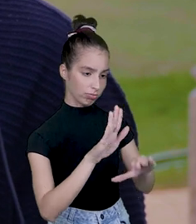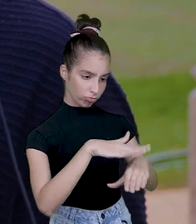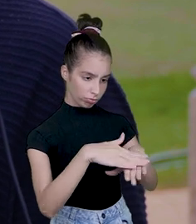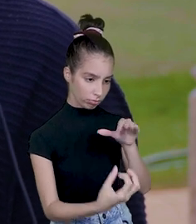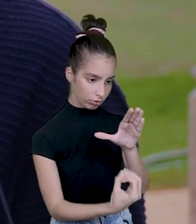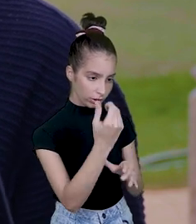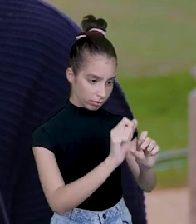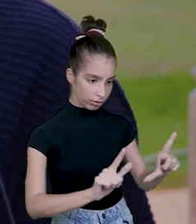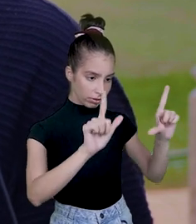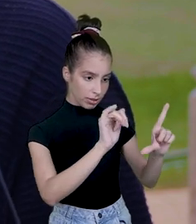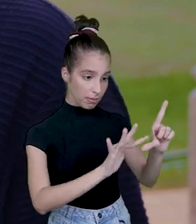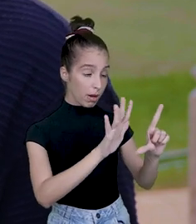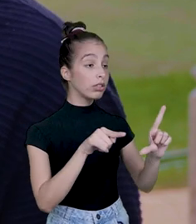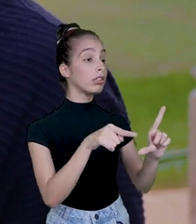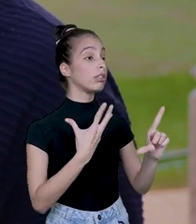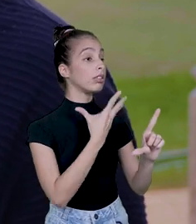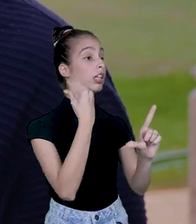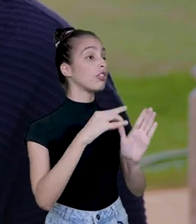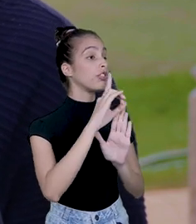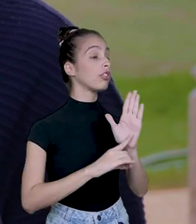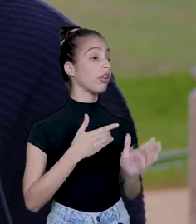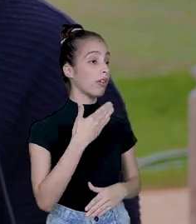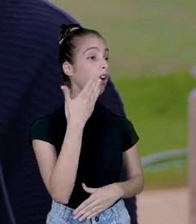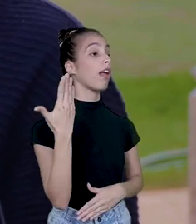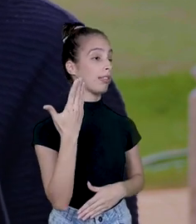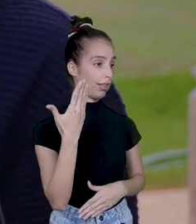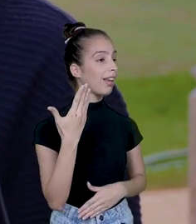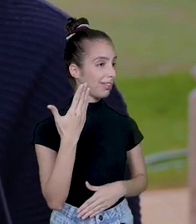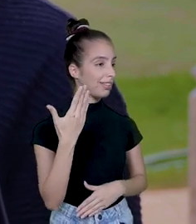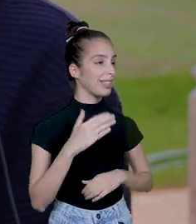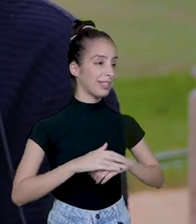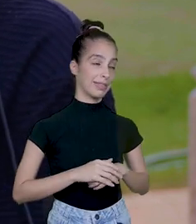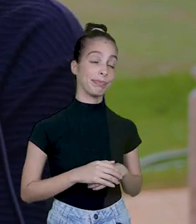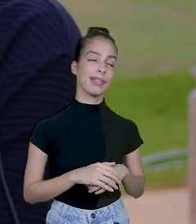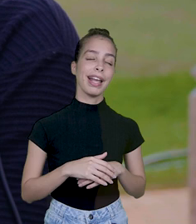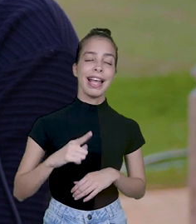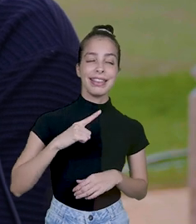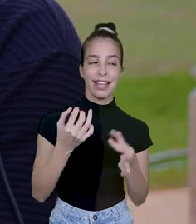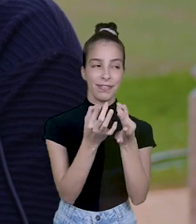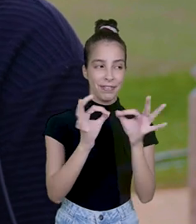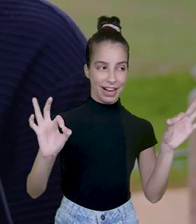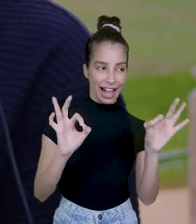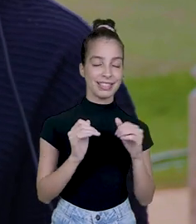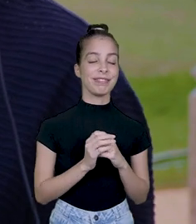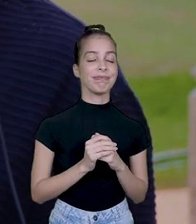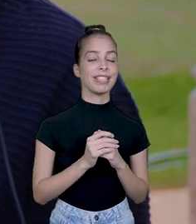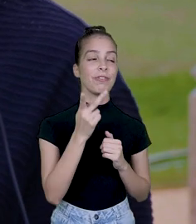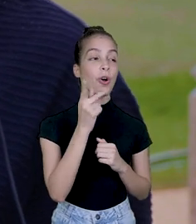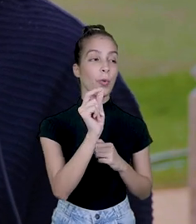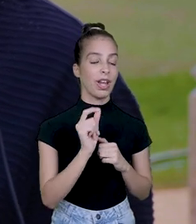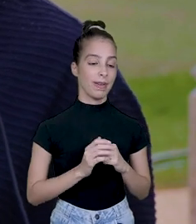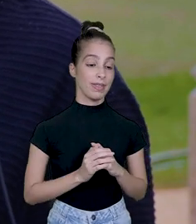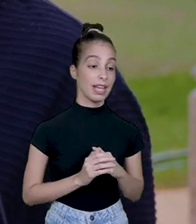diversas profissões tem uma frase que fala que as pessoas serão substituídas por outras pessoas